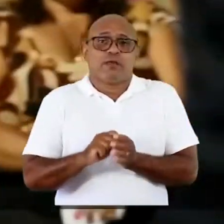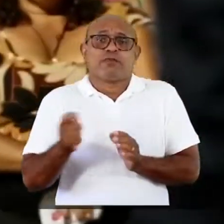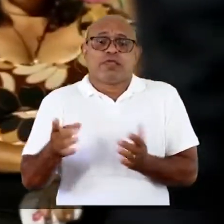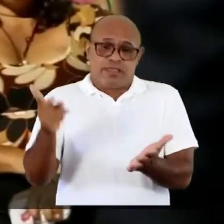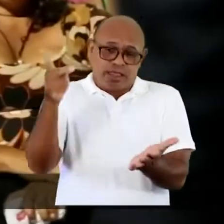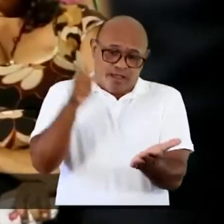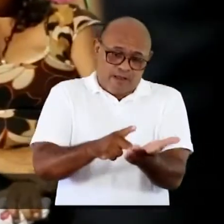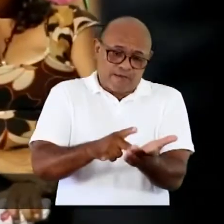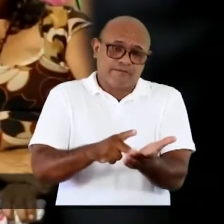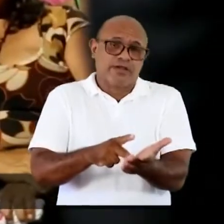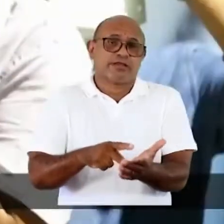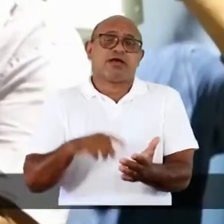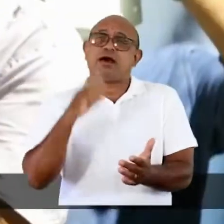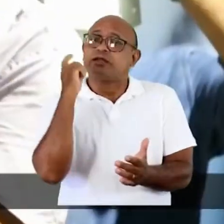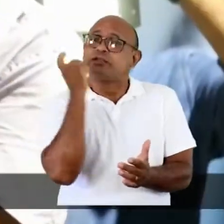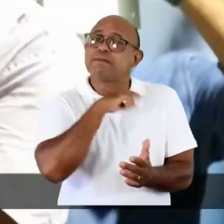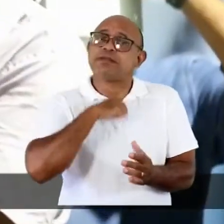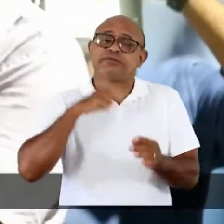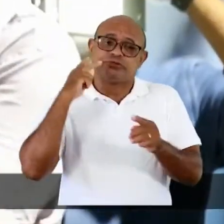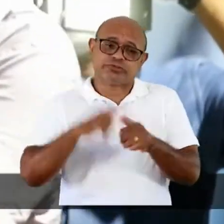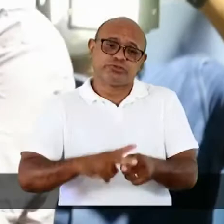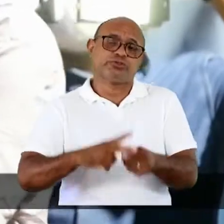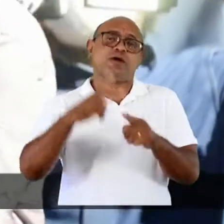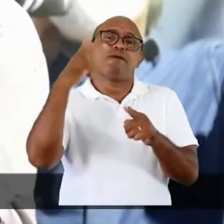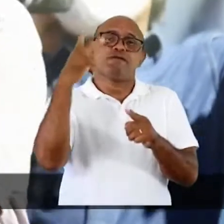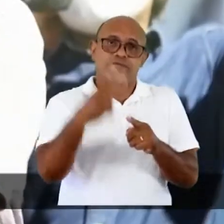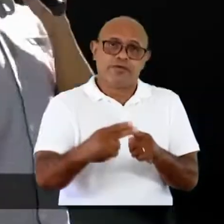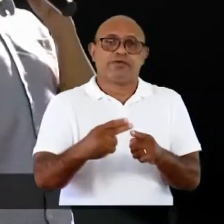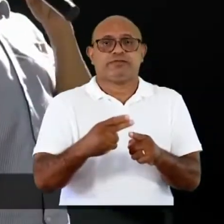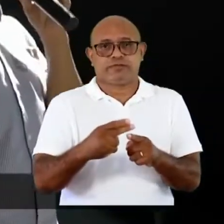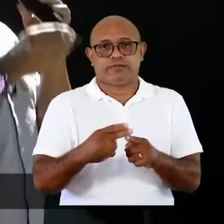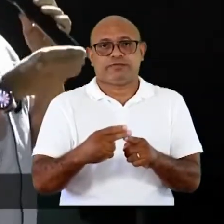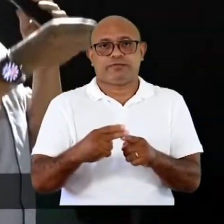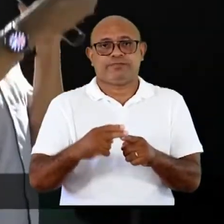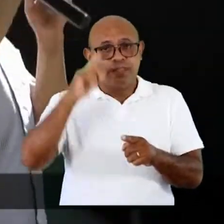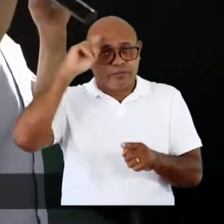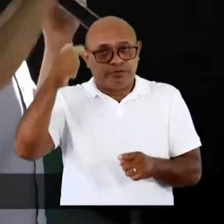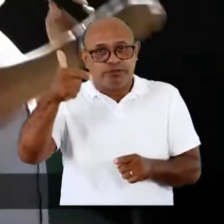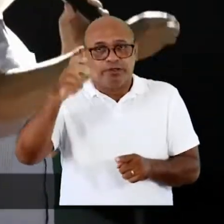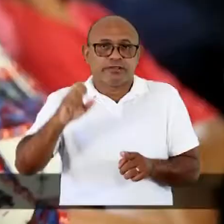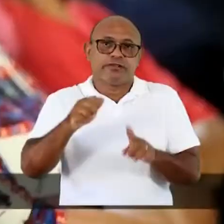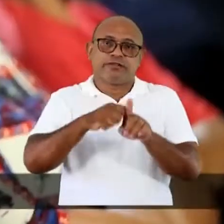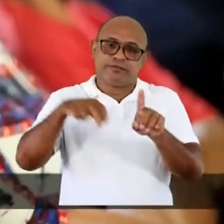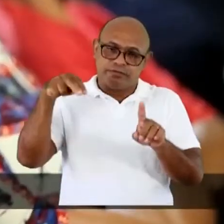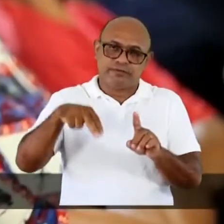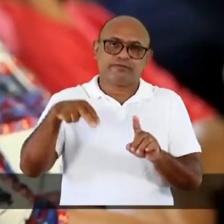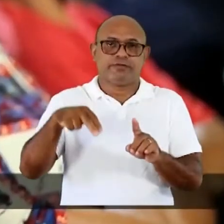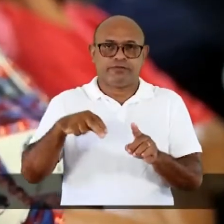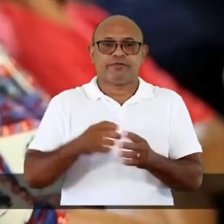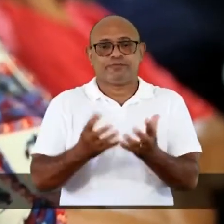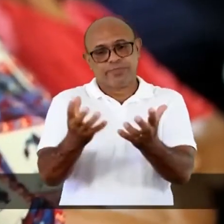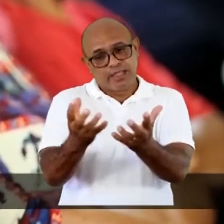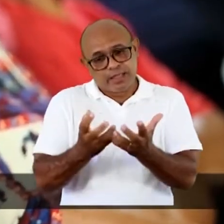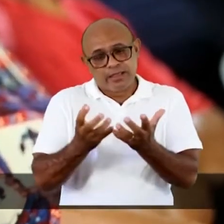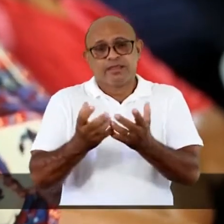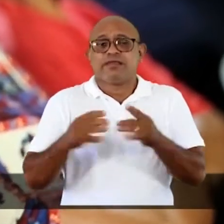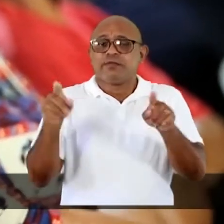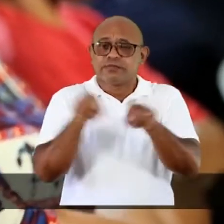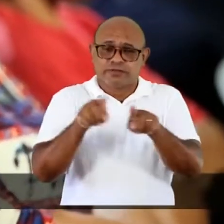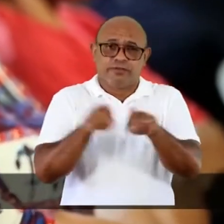Nós queremos é que a verdade vença a mentira no dia 15 de